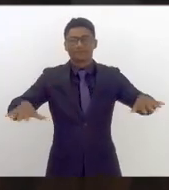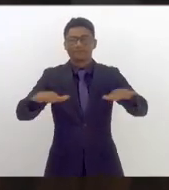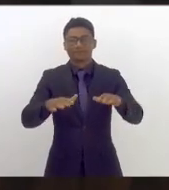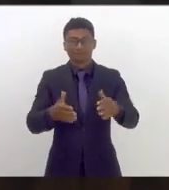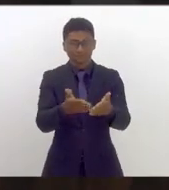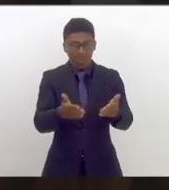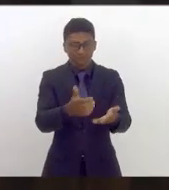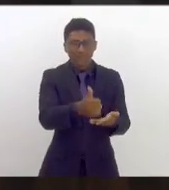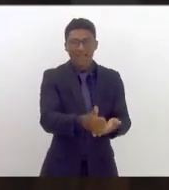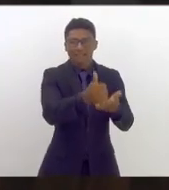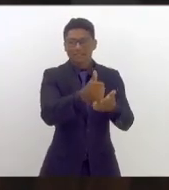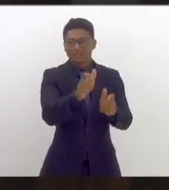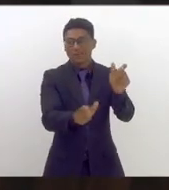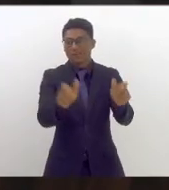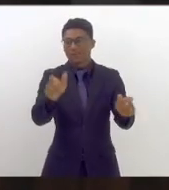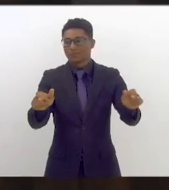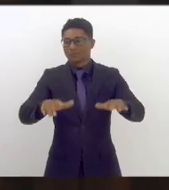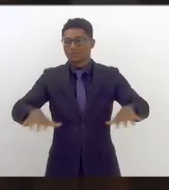assessoras, assessores.